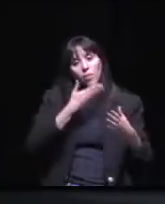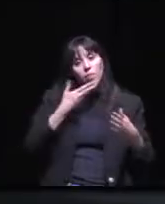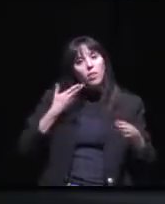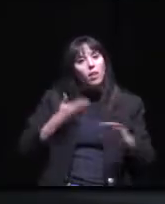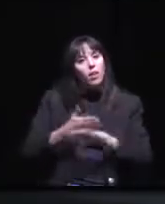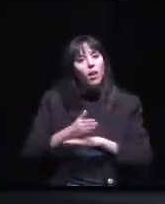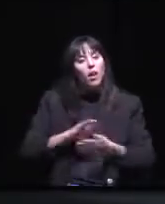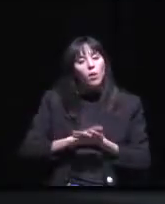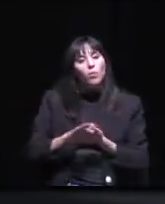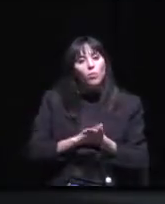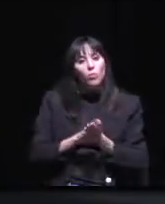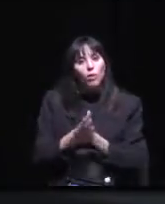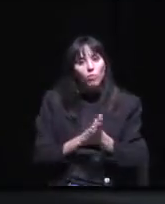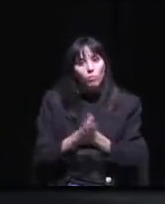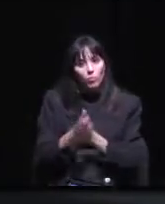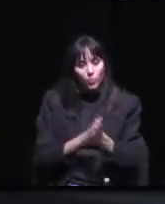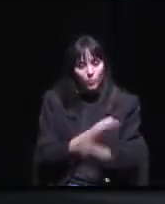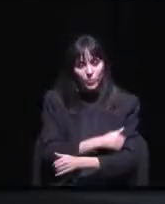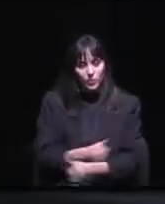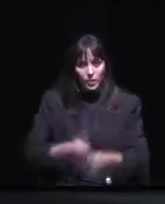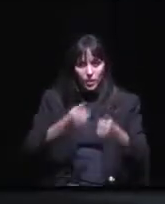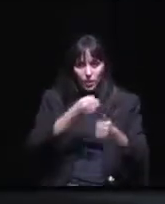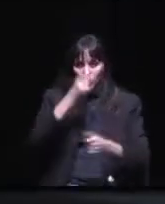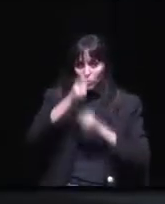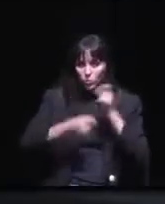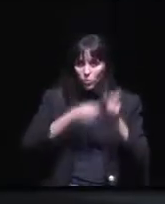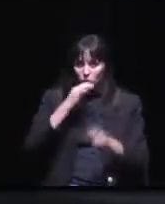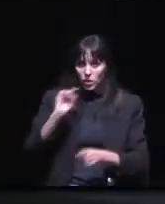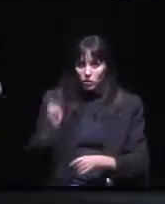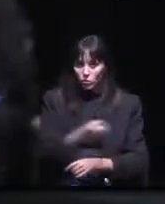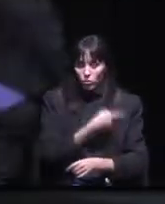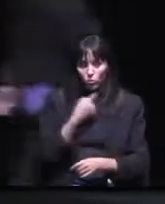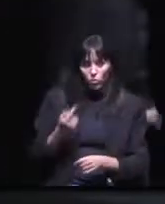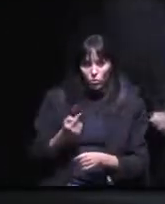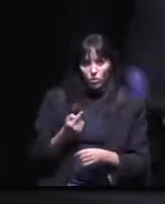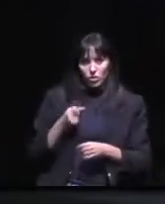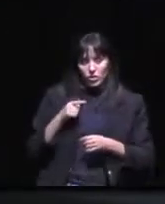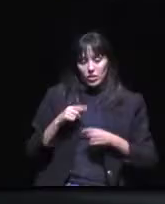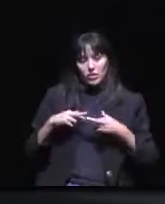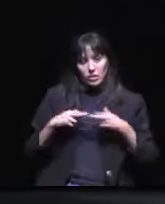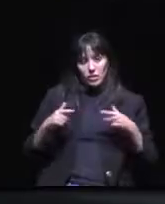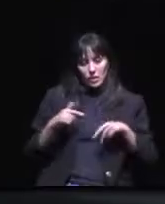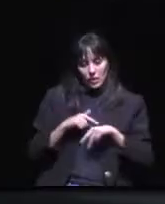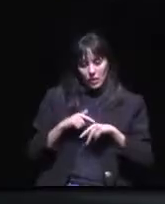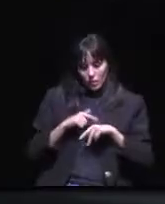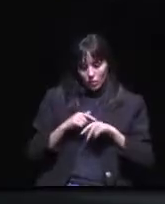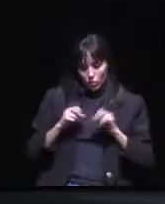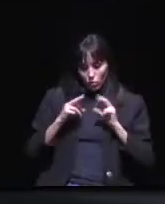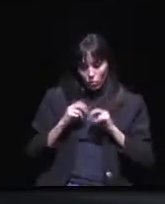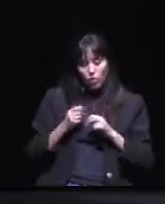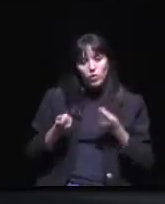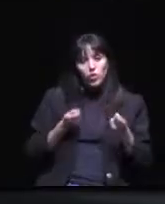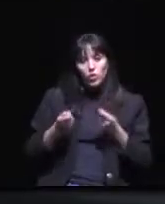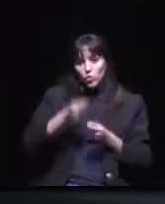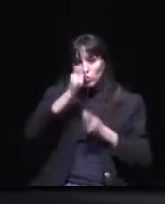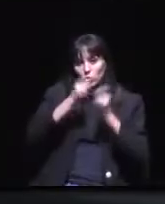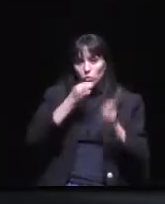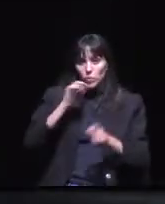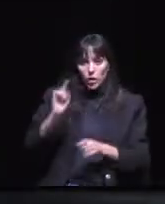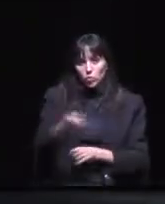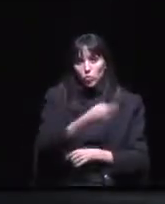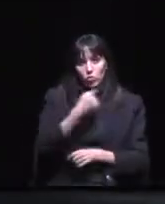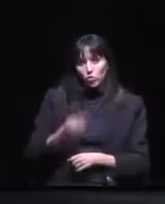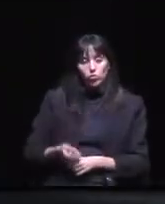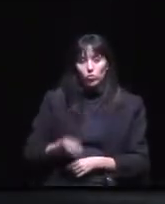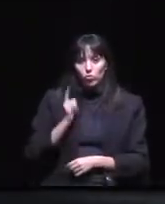à cidade por todos. A verdade é que os novos tempos não governam para todas as pessoas, por muito que o Sr. Presidente o diga e